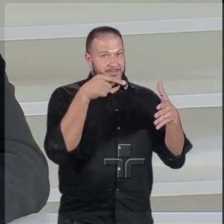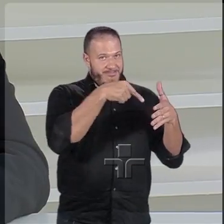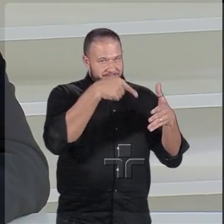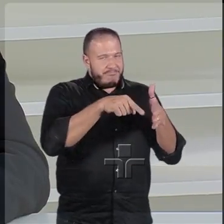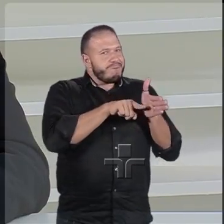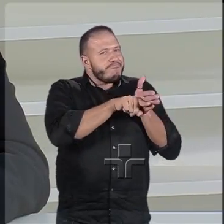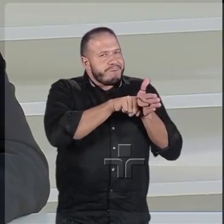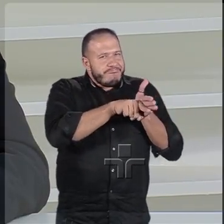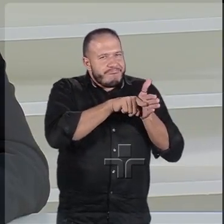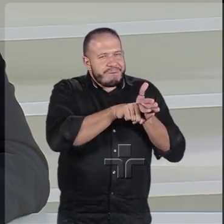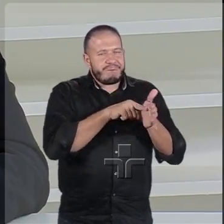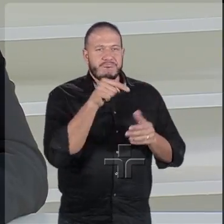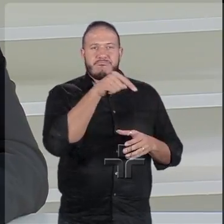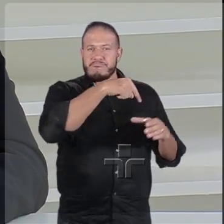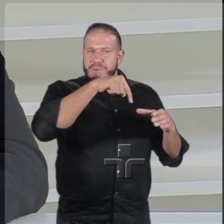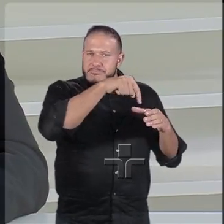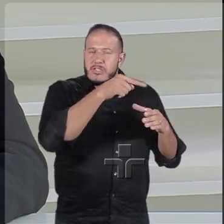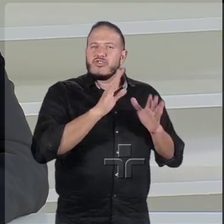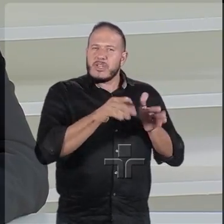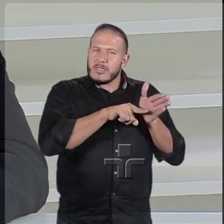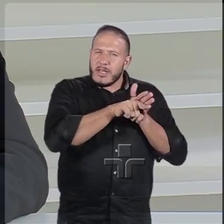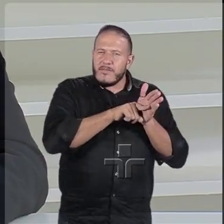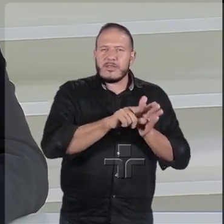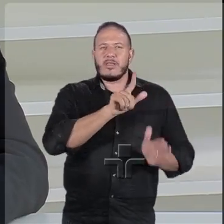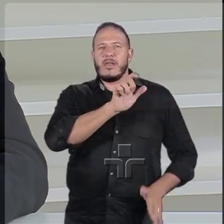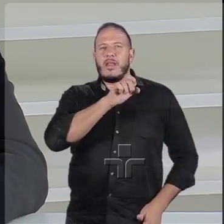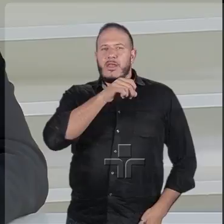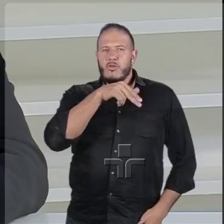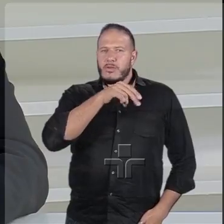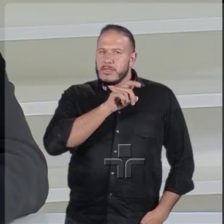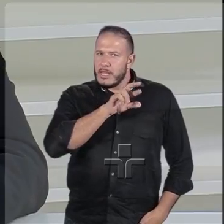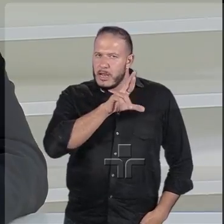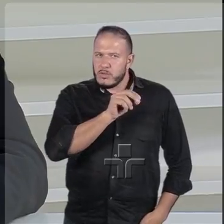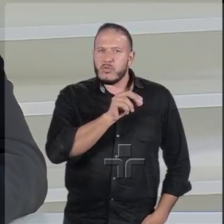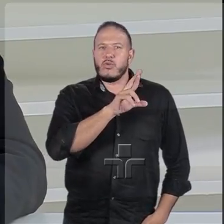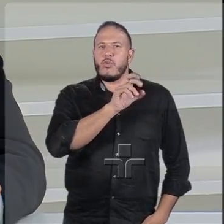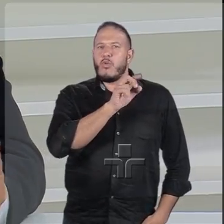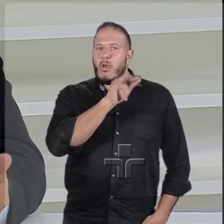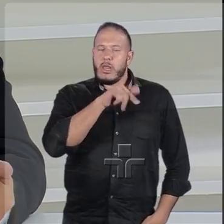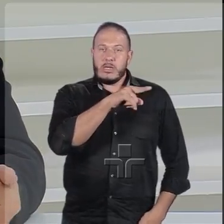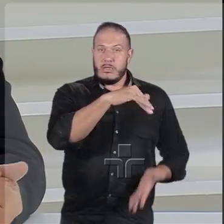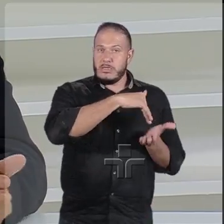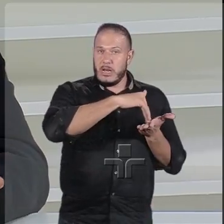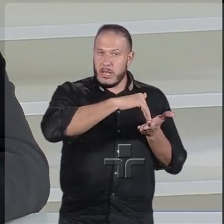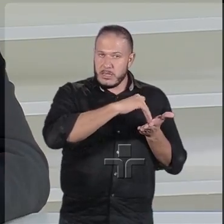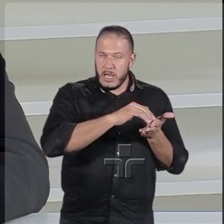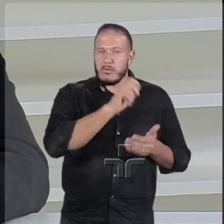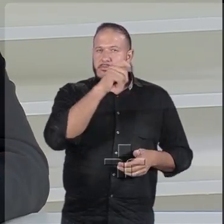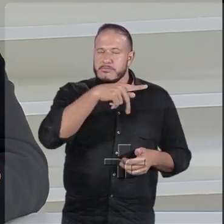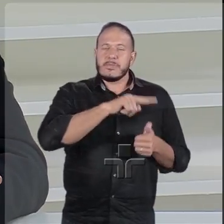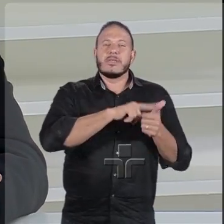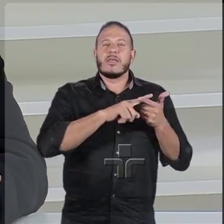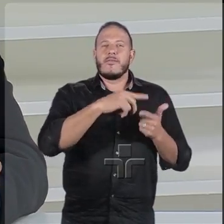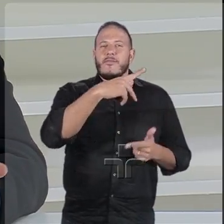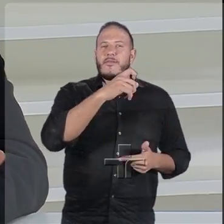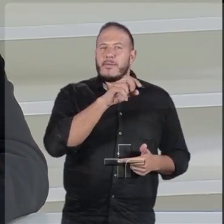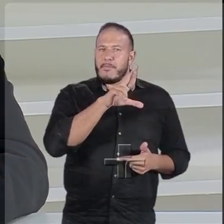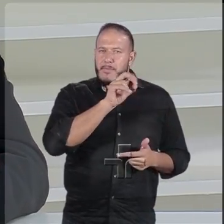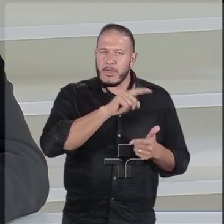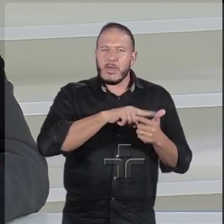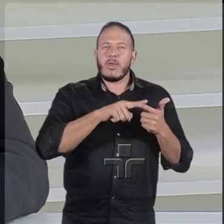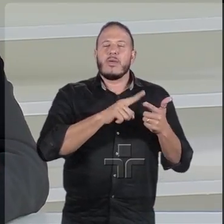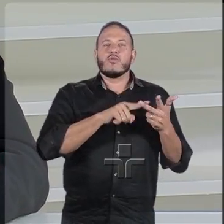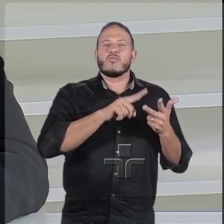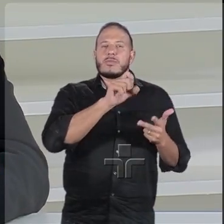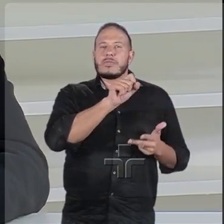estavam o Leonardo Rolim, que hoje está como secretário de Previdência, estava o Pedro Nery, o Sérgio Guimarães, o